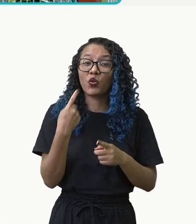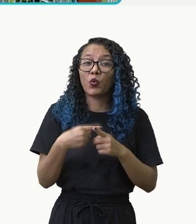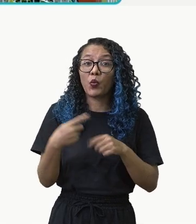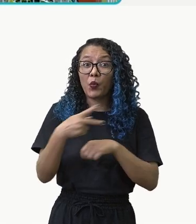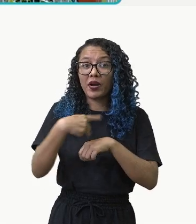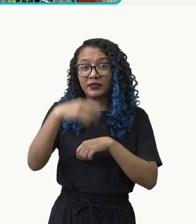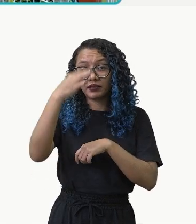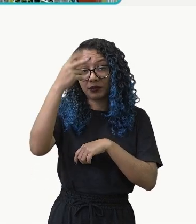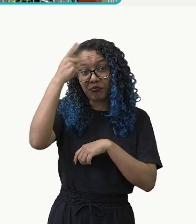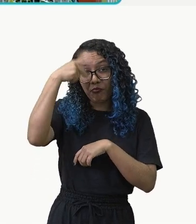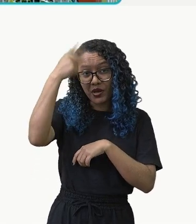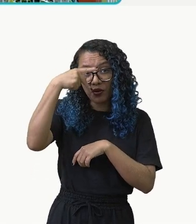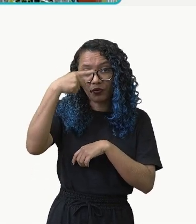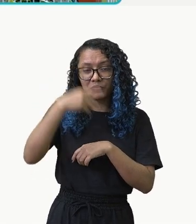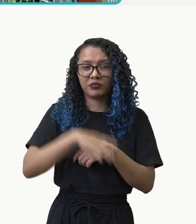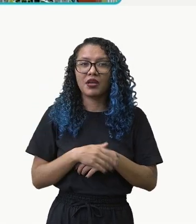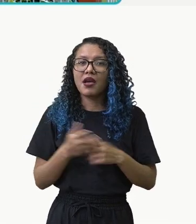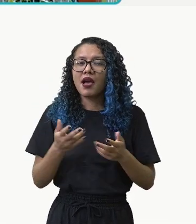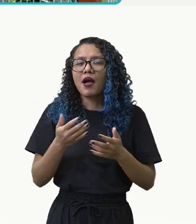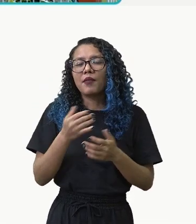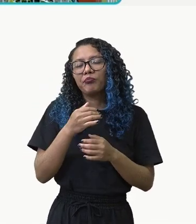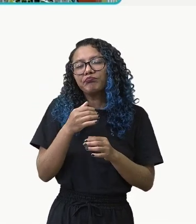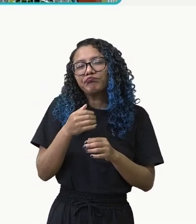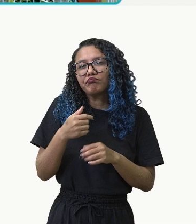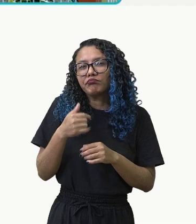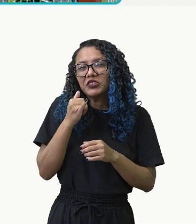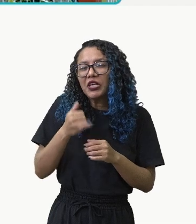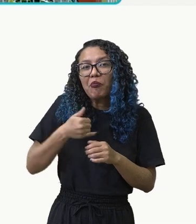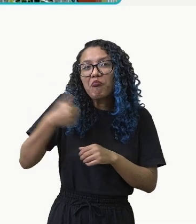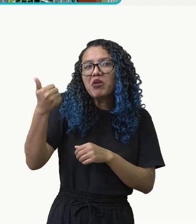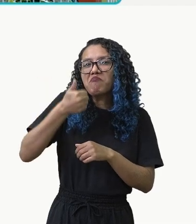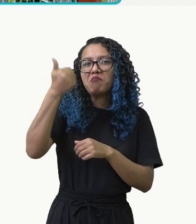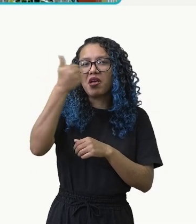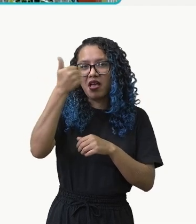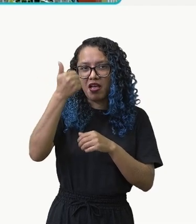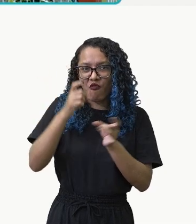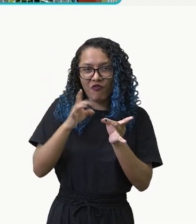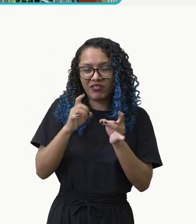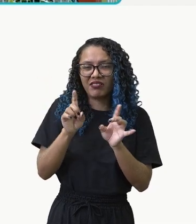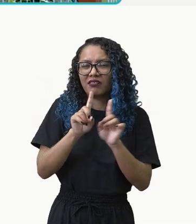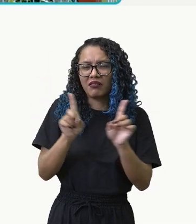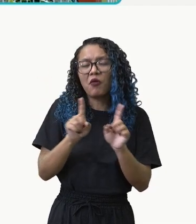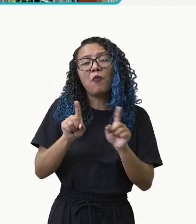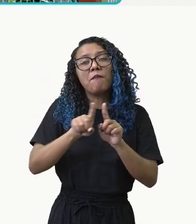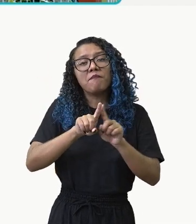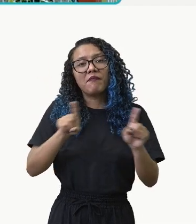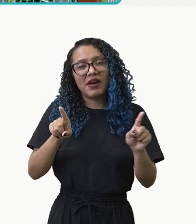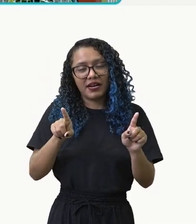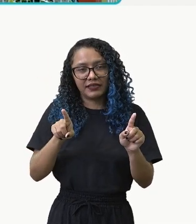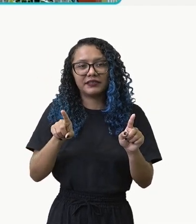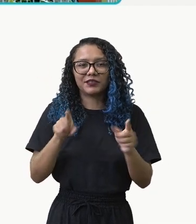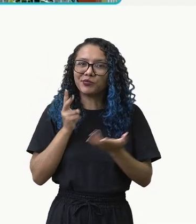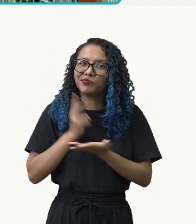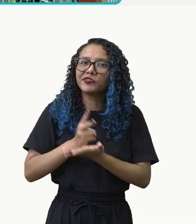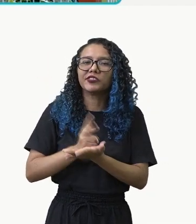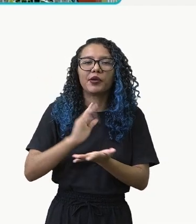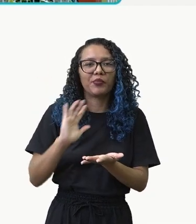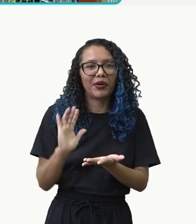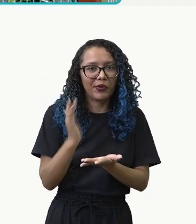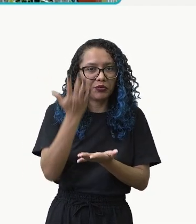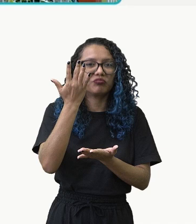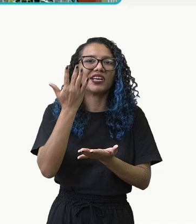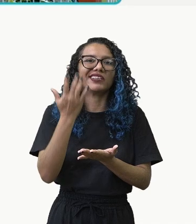tô dizendo que ele vai assumir o primeiro lugar mas o peru passa a ser um país em que e esse tráfico